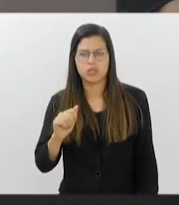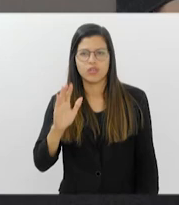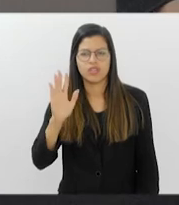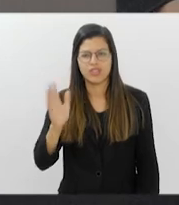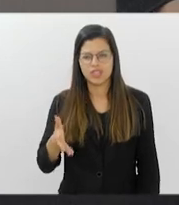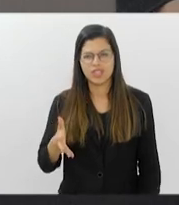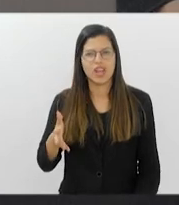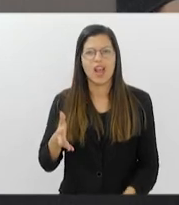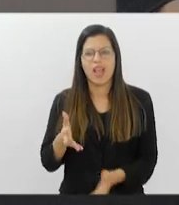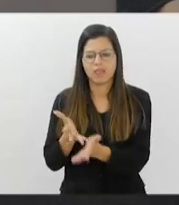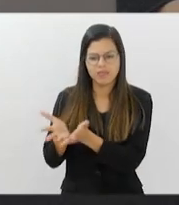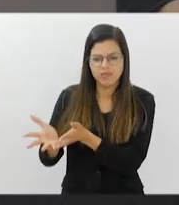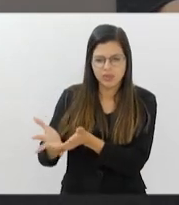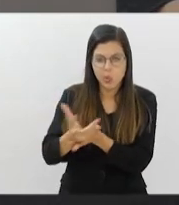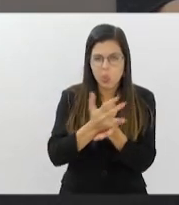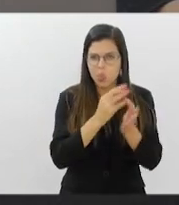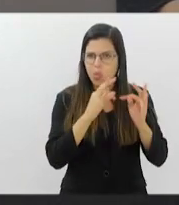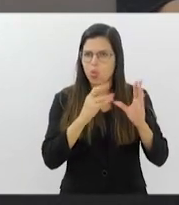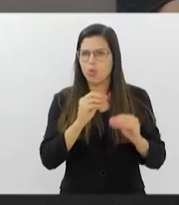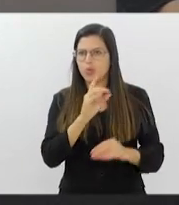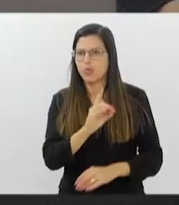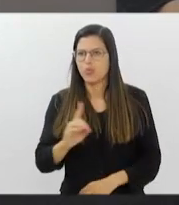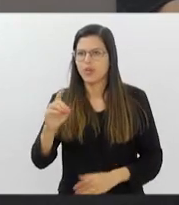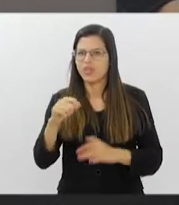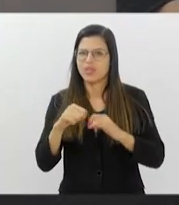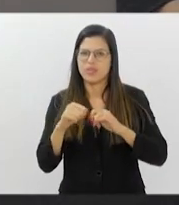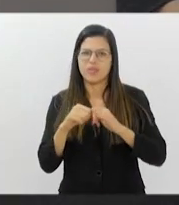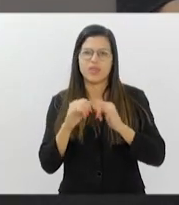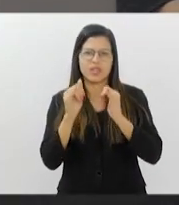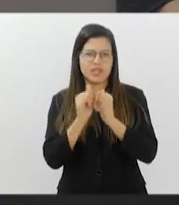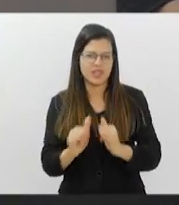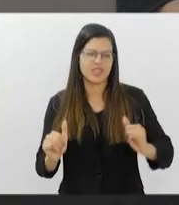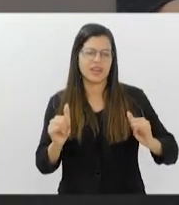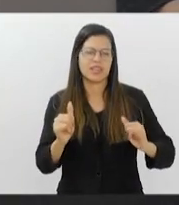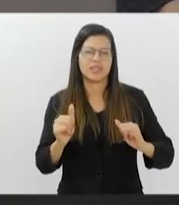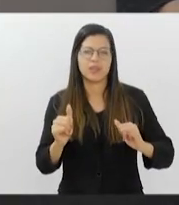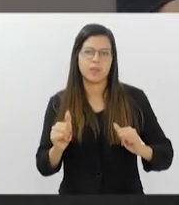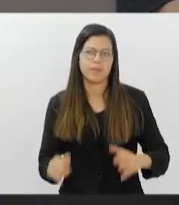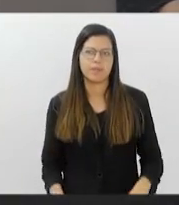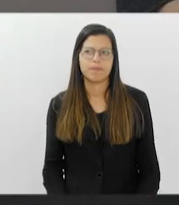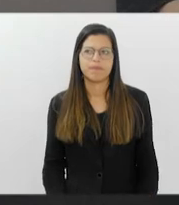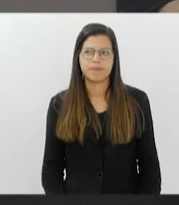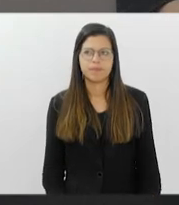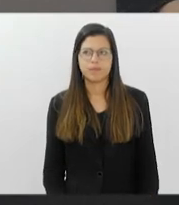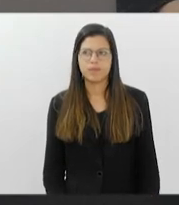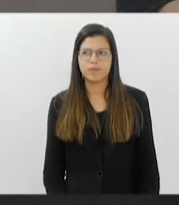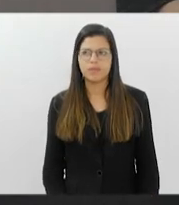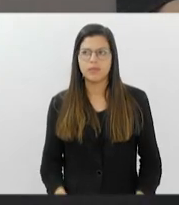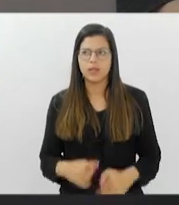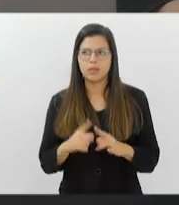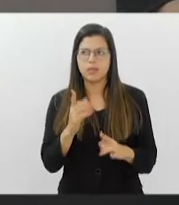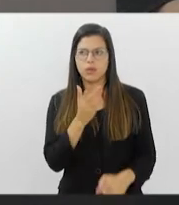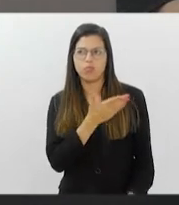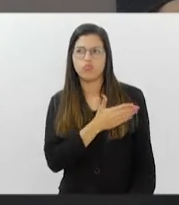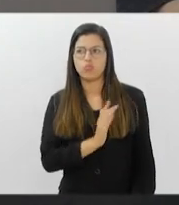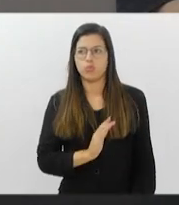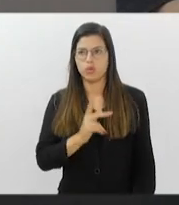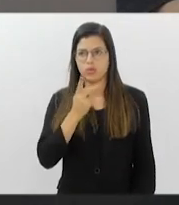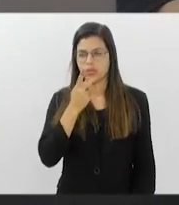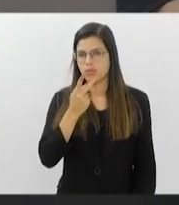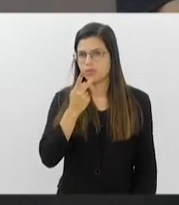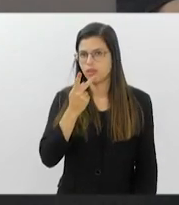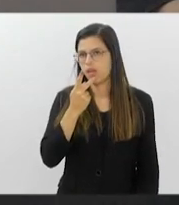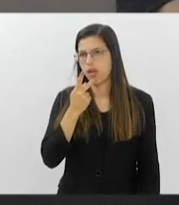deuses inteiro e fez essa declaração. Não. Mas eu não gosto de afirmar aquilo, eu estou indo na